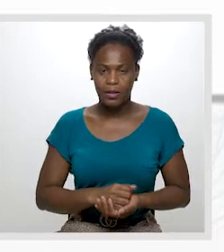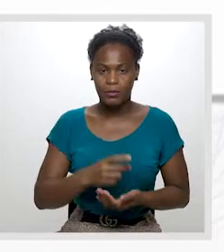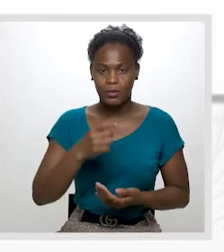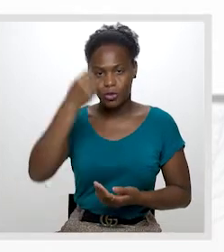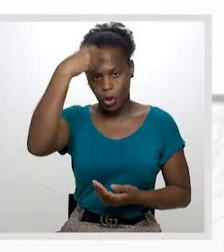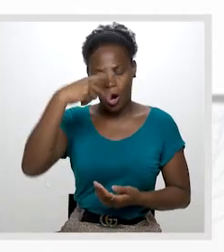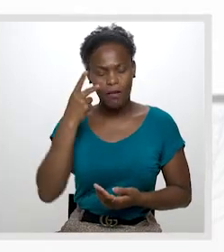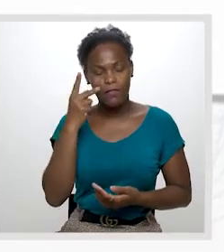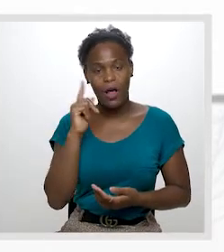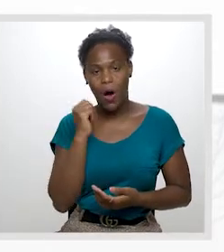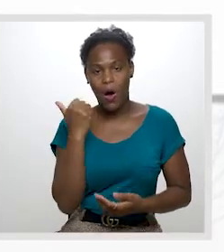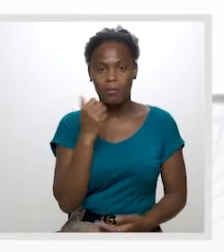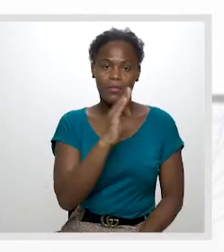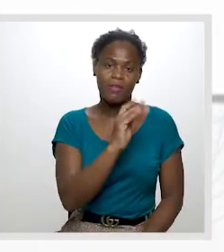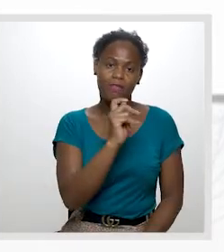Biografia de Fernando Pessoa.